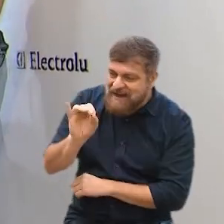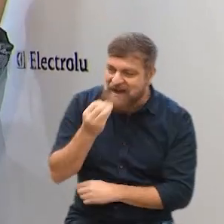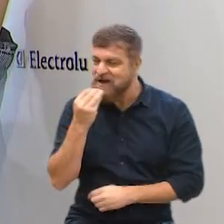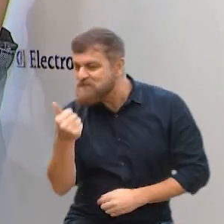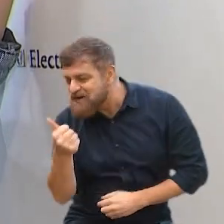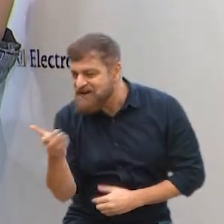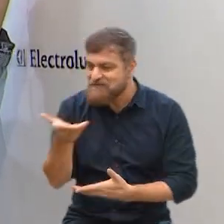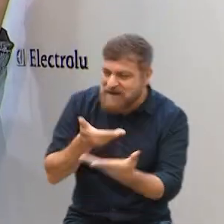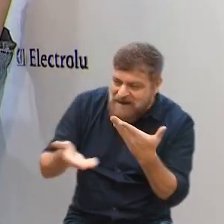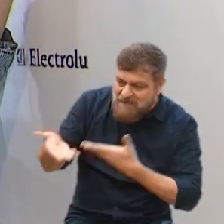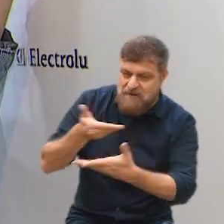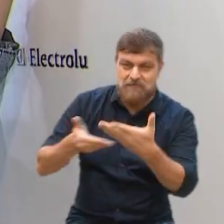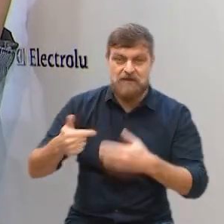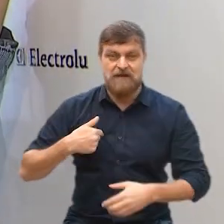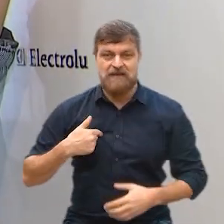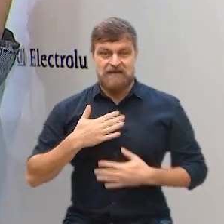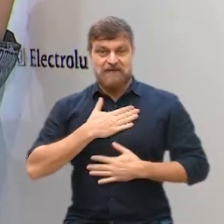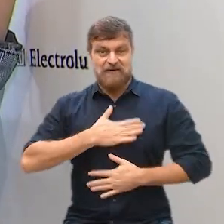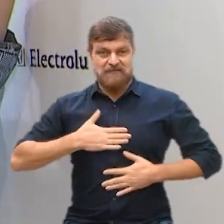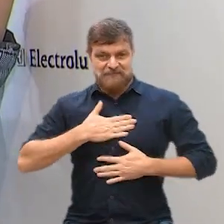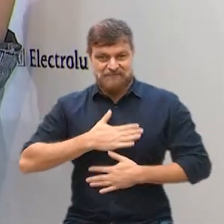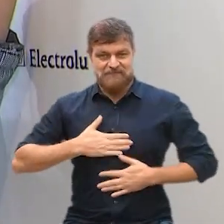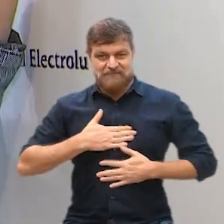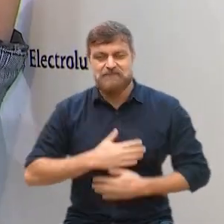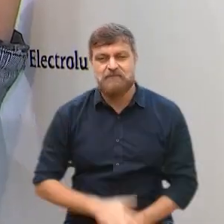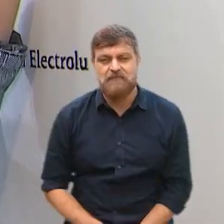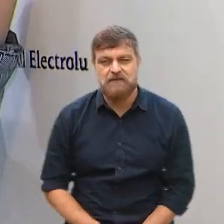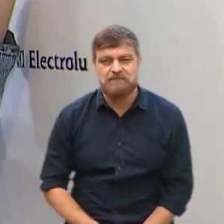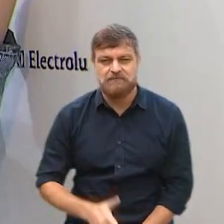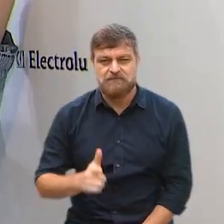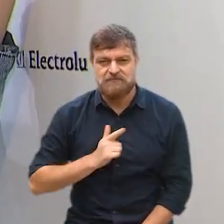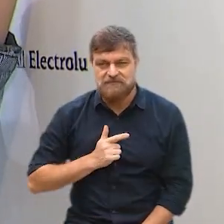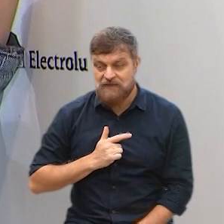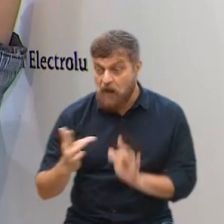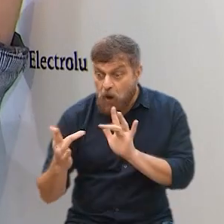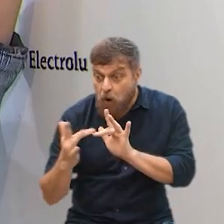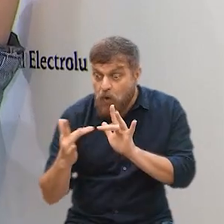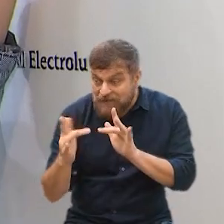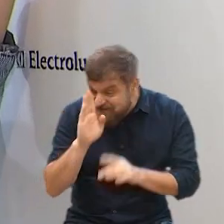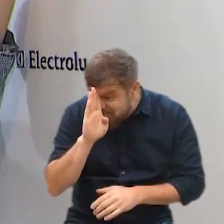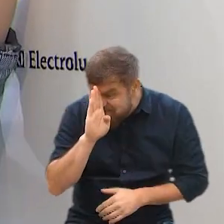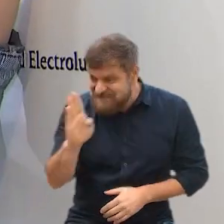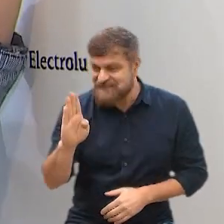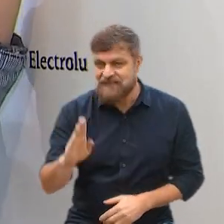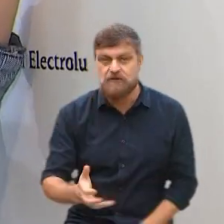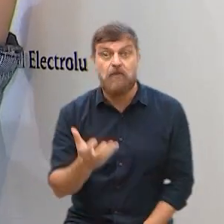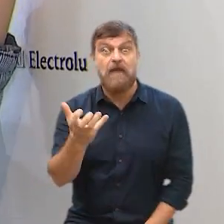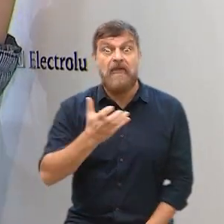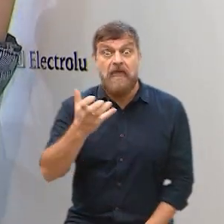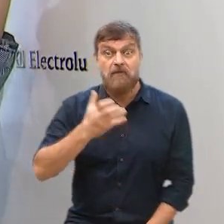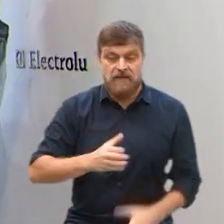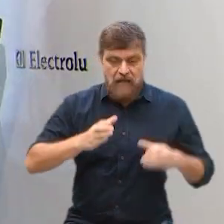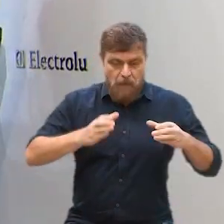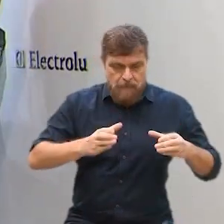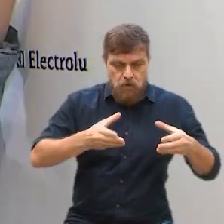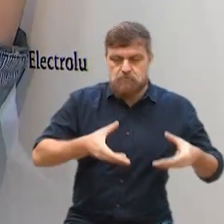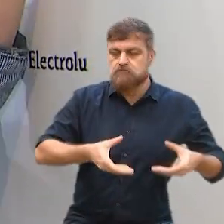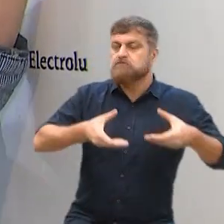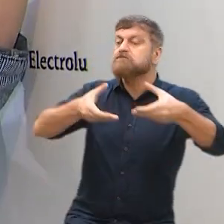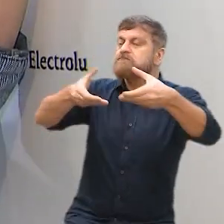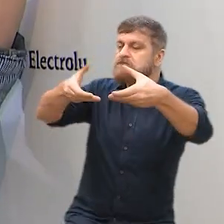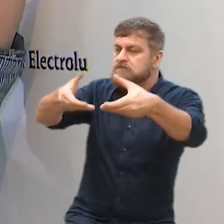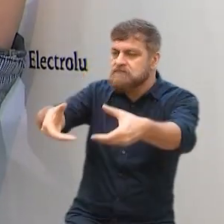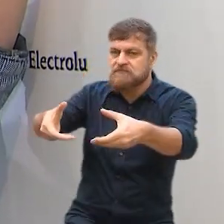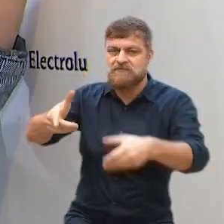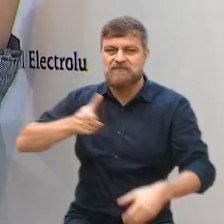e as entregas me proporcionavam isso. Porque você tinha um contato direto com as pessoas. Com as pessoas, fazia questão de entregar, gastava todo